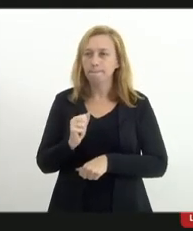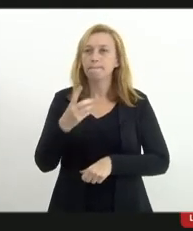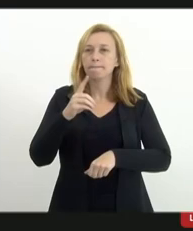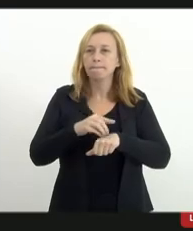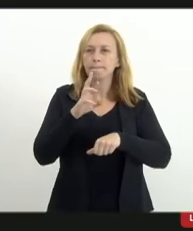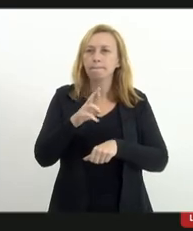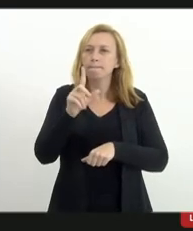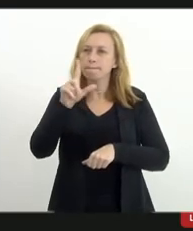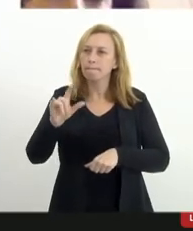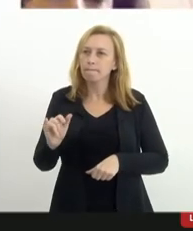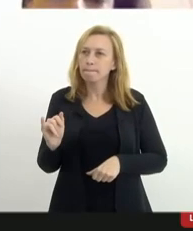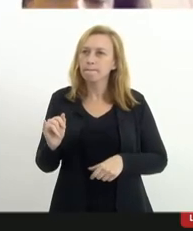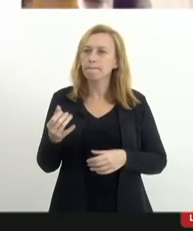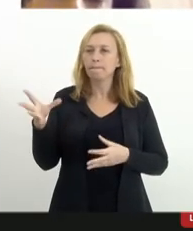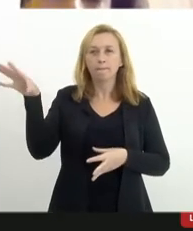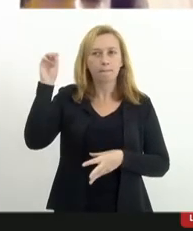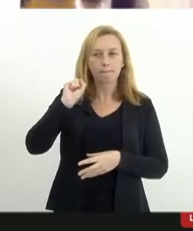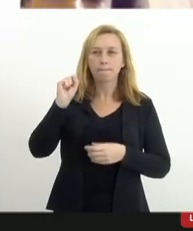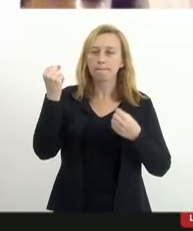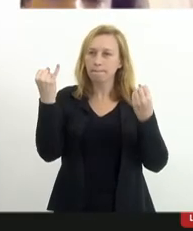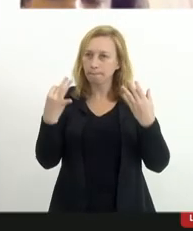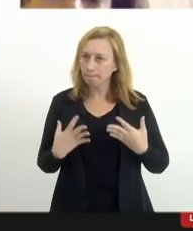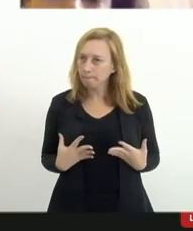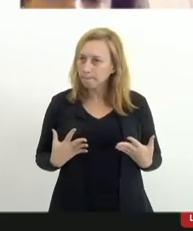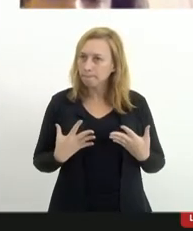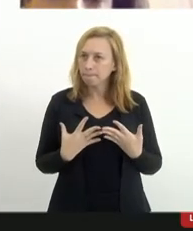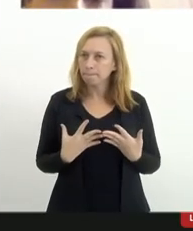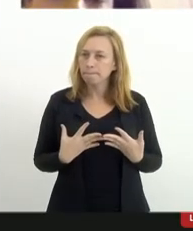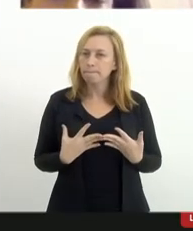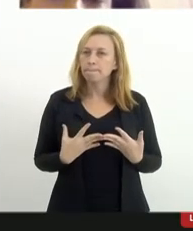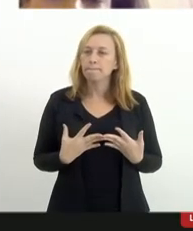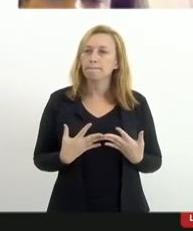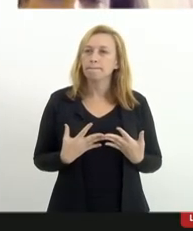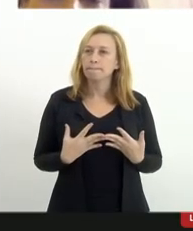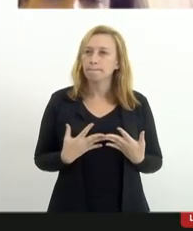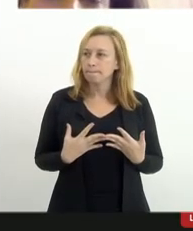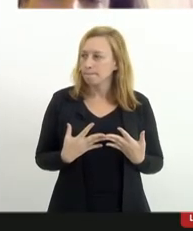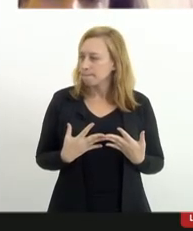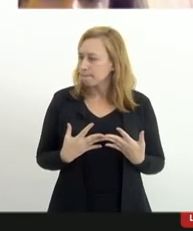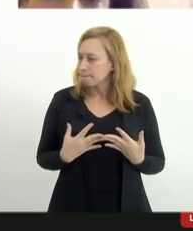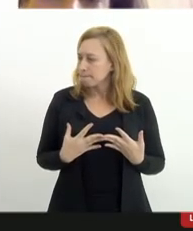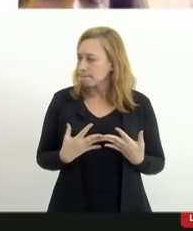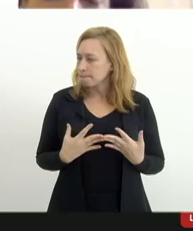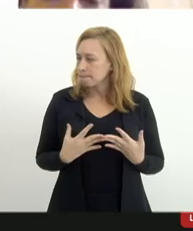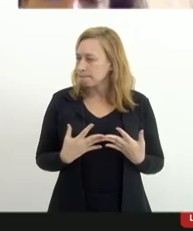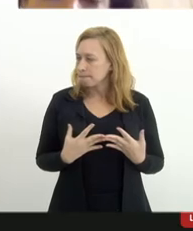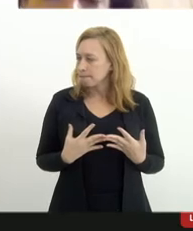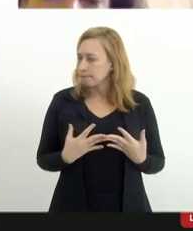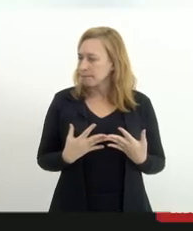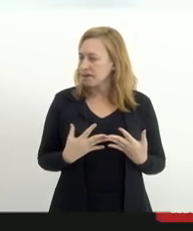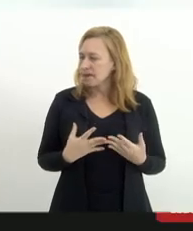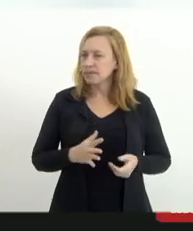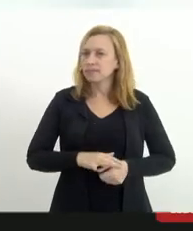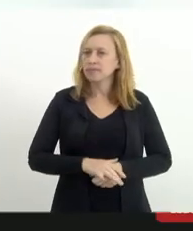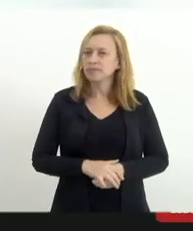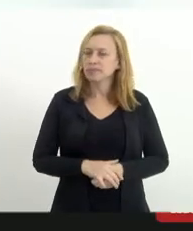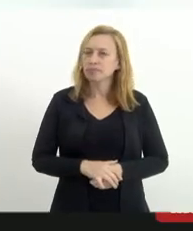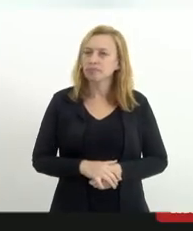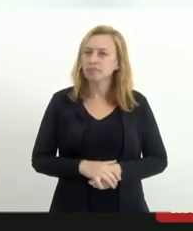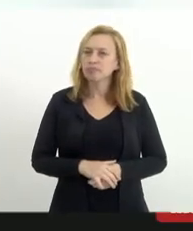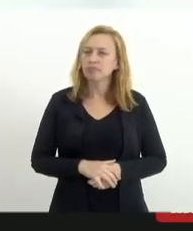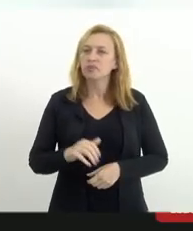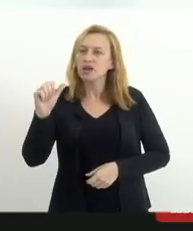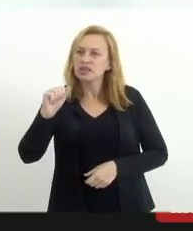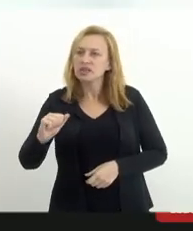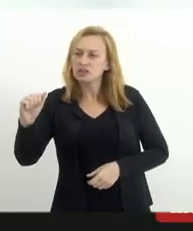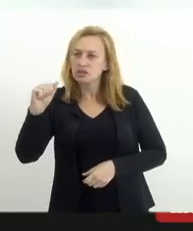Cláudio, ouvindo a explicação sintética, eu já queria solicitar a assessoria